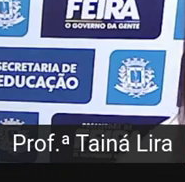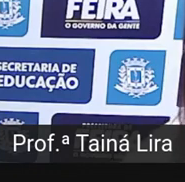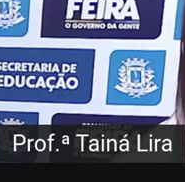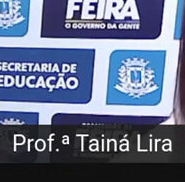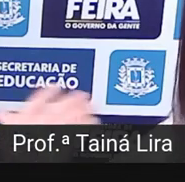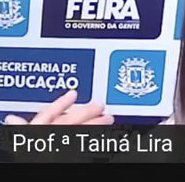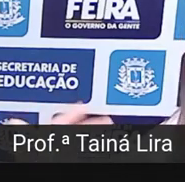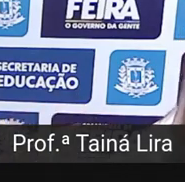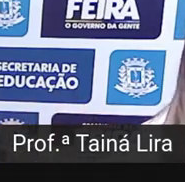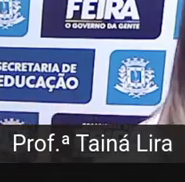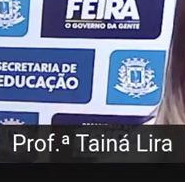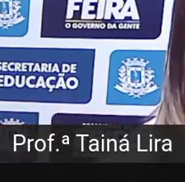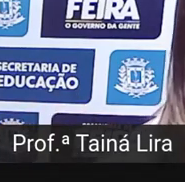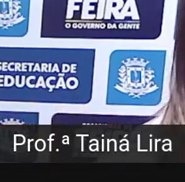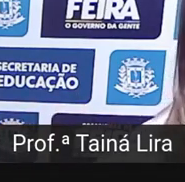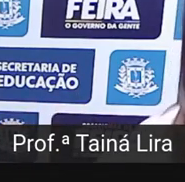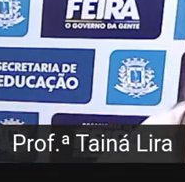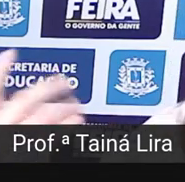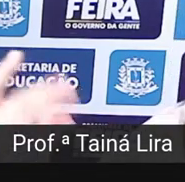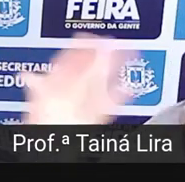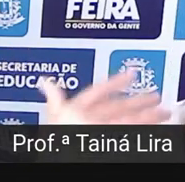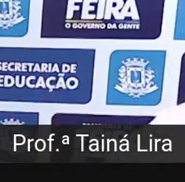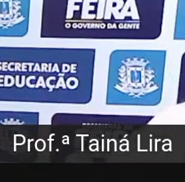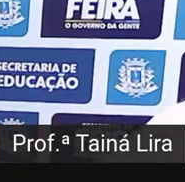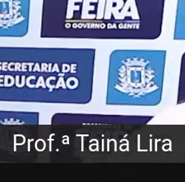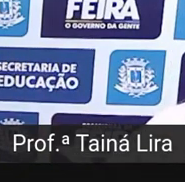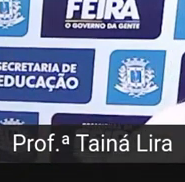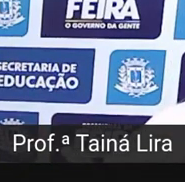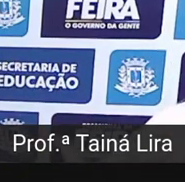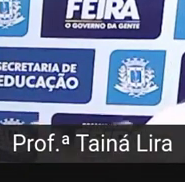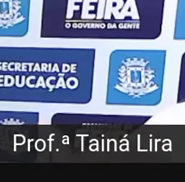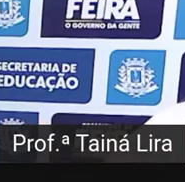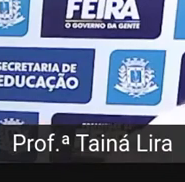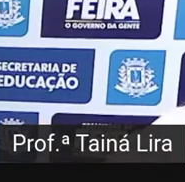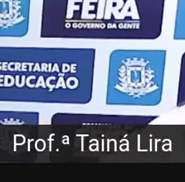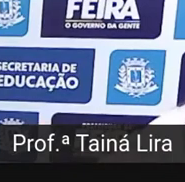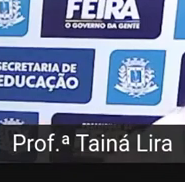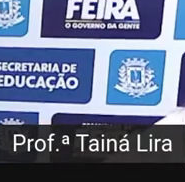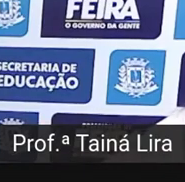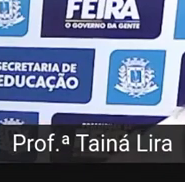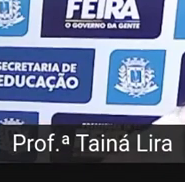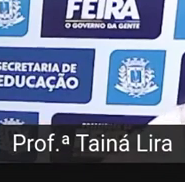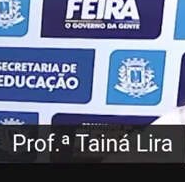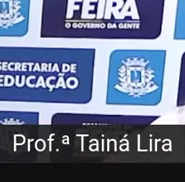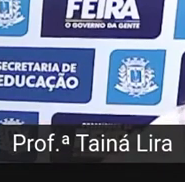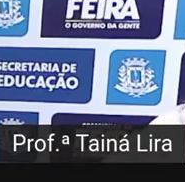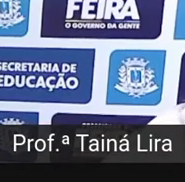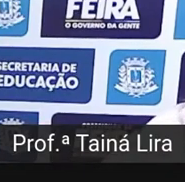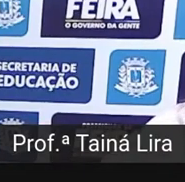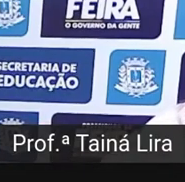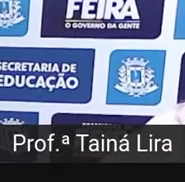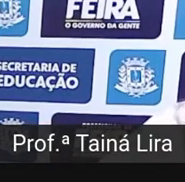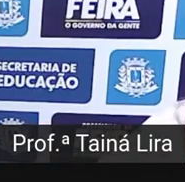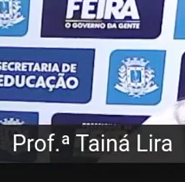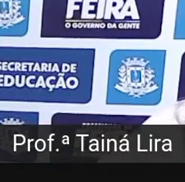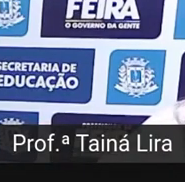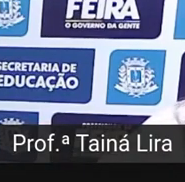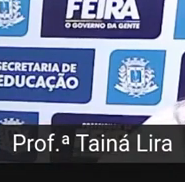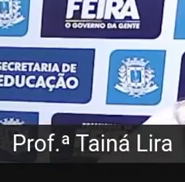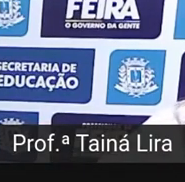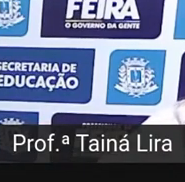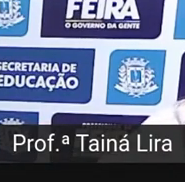vamos dar continuidade ao tema que nós vemos nós estamos trabalhando aí né algumas aulas